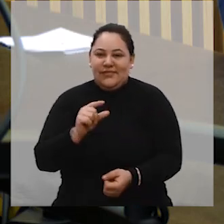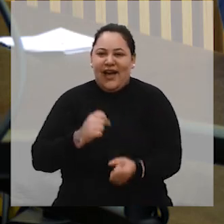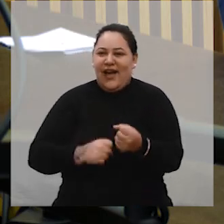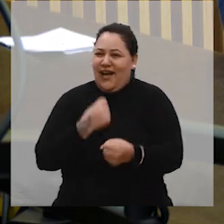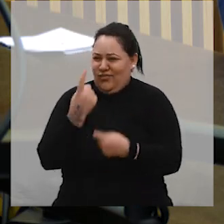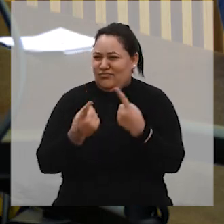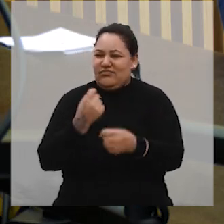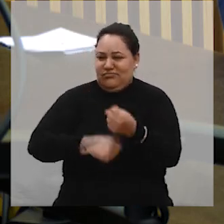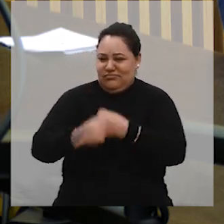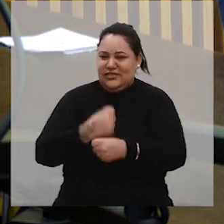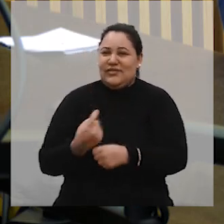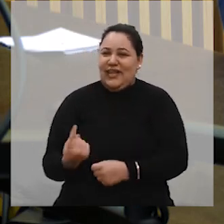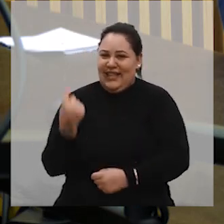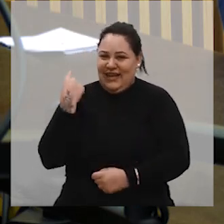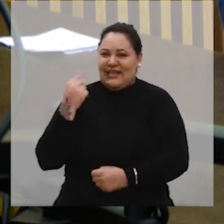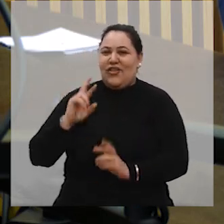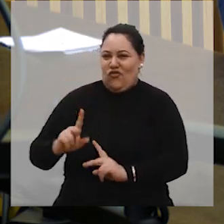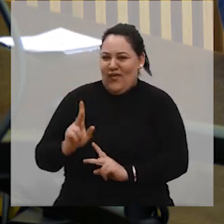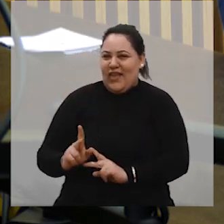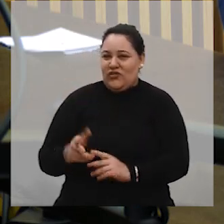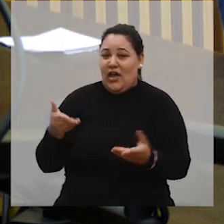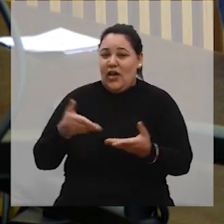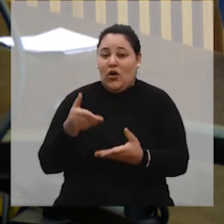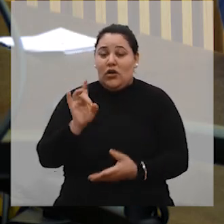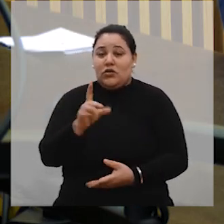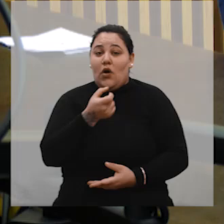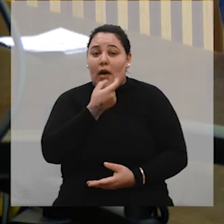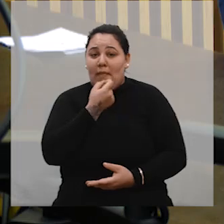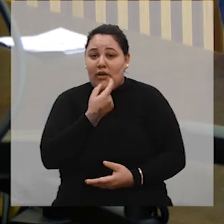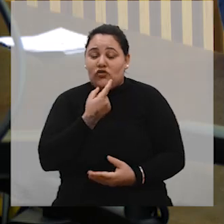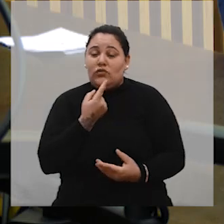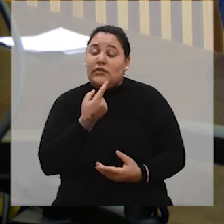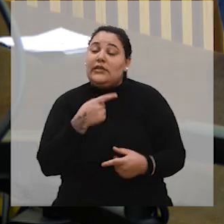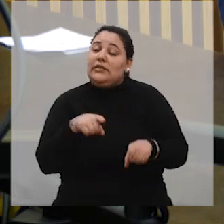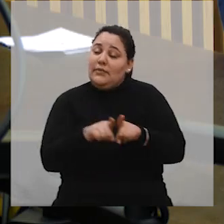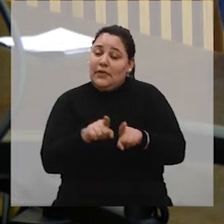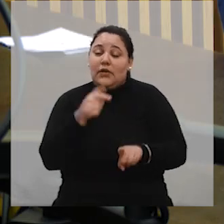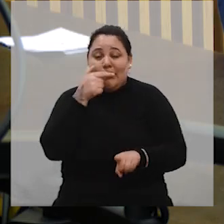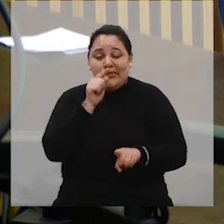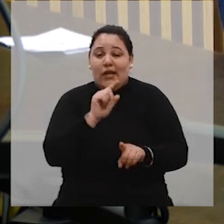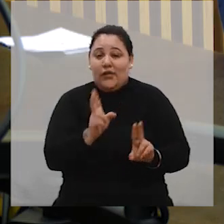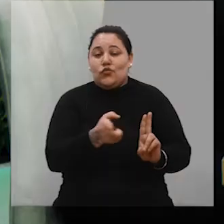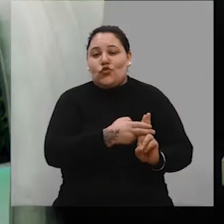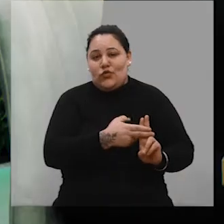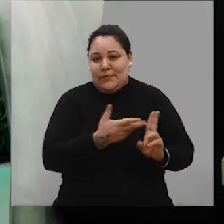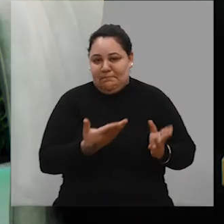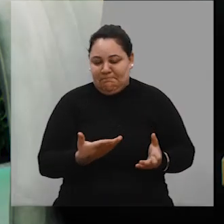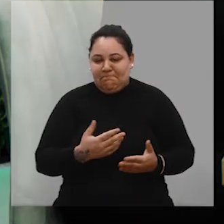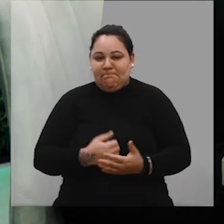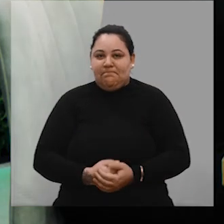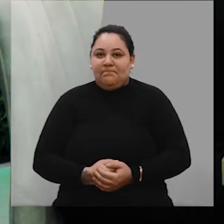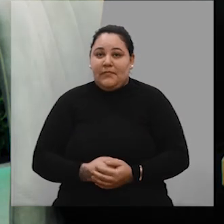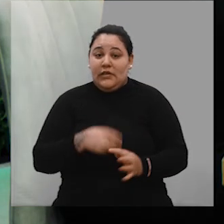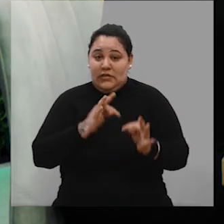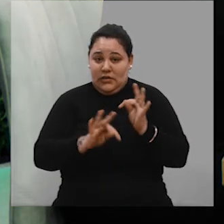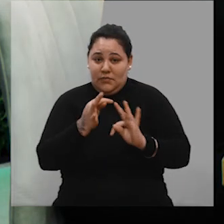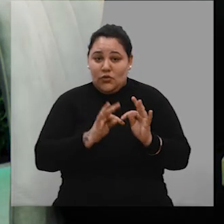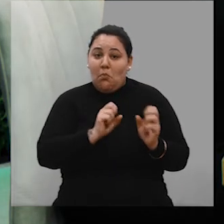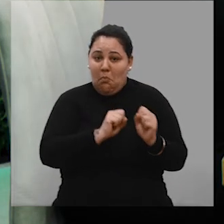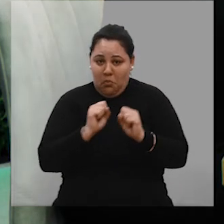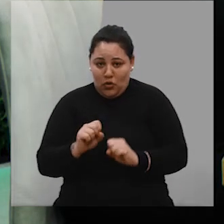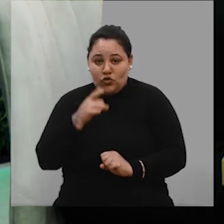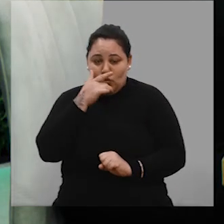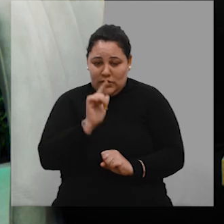atrás eram, e a gente consegue pela rede pública. Ah, bacana, importante ressaltar. Então, esses tratamentos podem ser adquiridos pelo